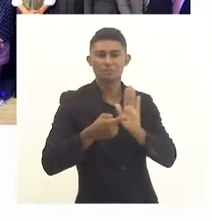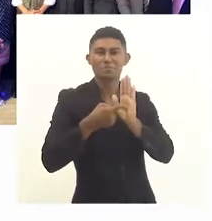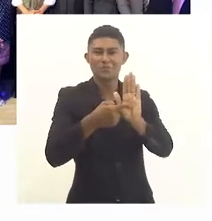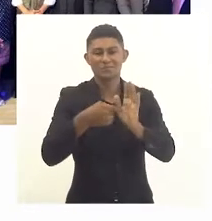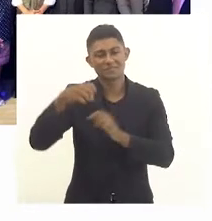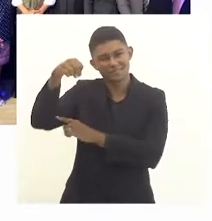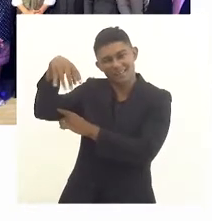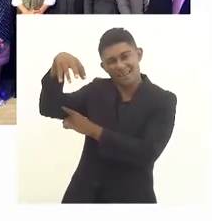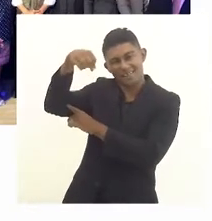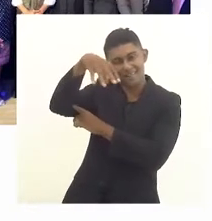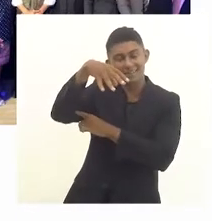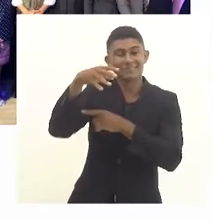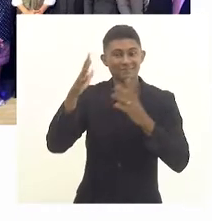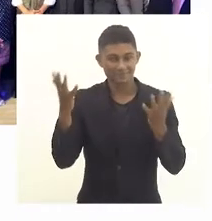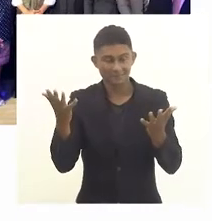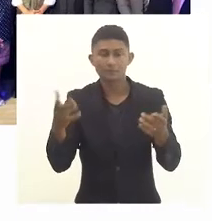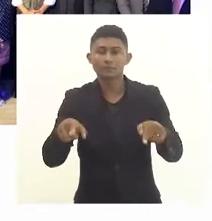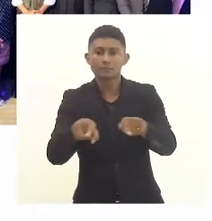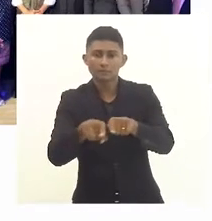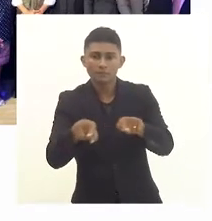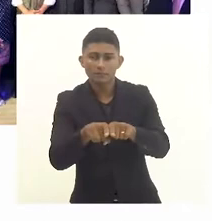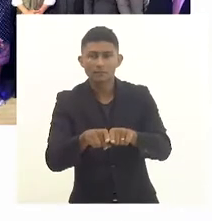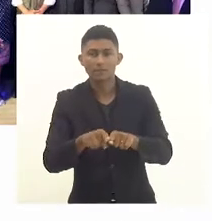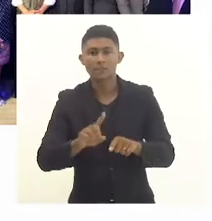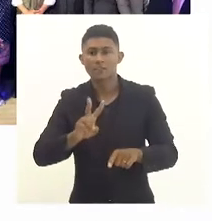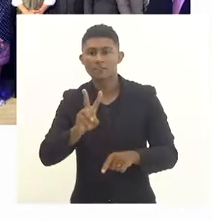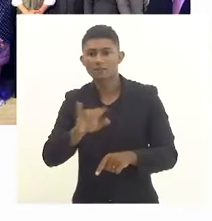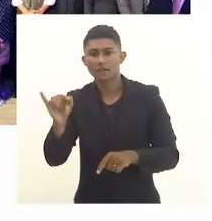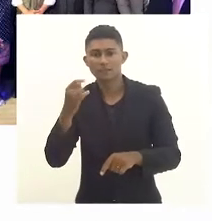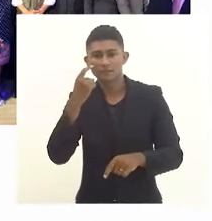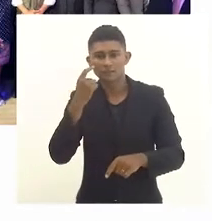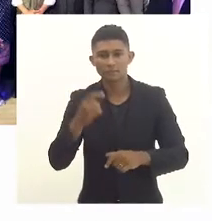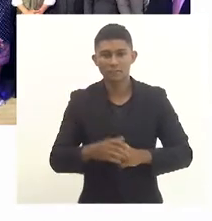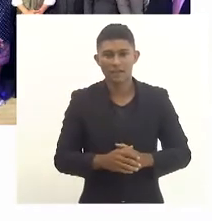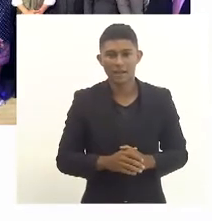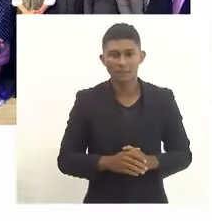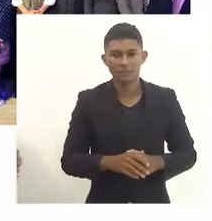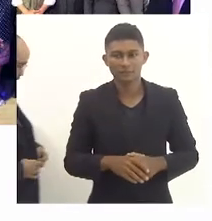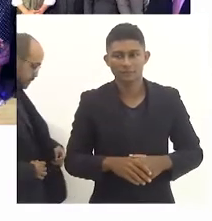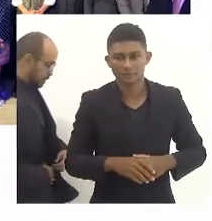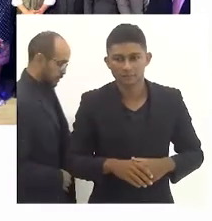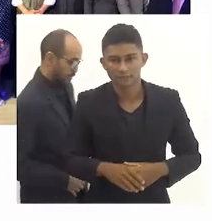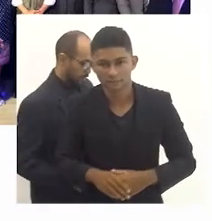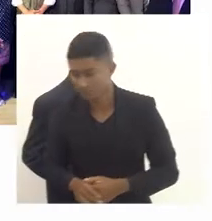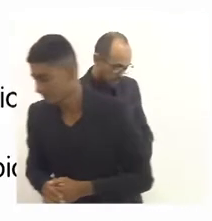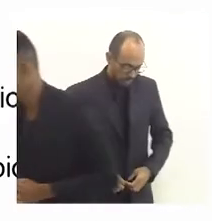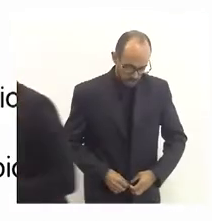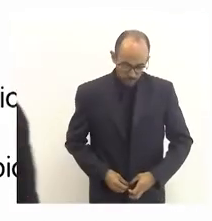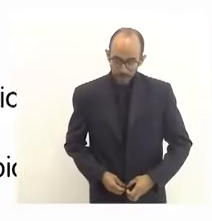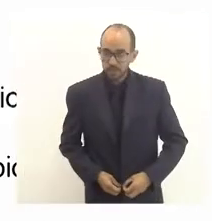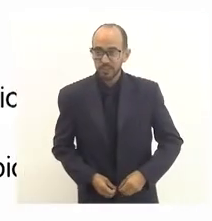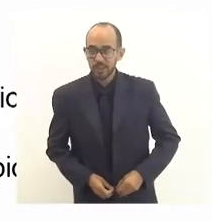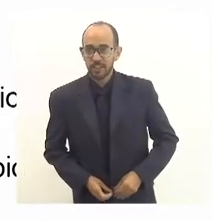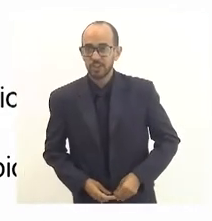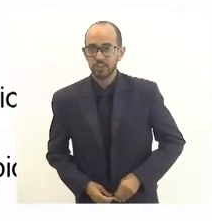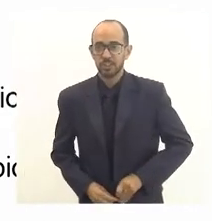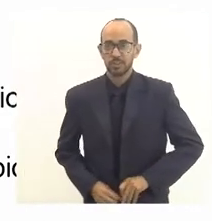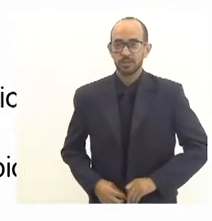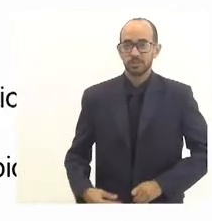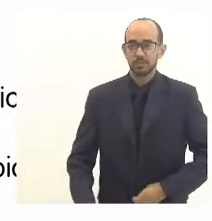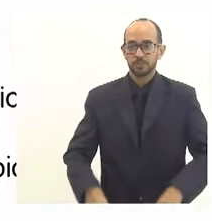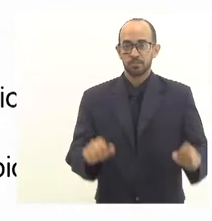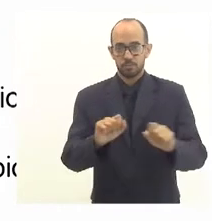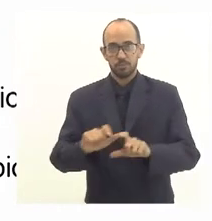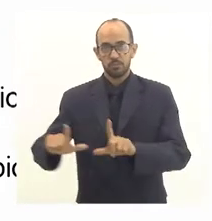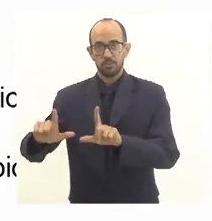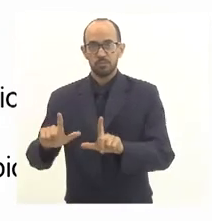luminária, ela também vai incorporar o 5G dentro da luminária. Esses projetos... Pode passar o slide, por favor.